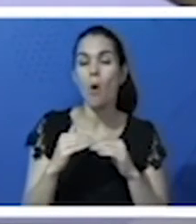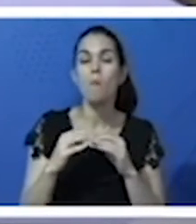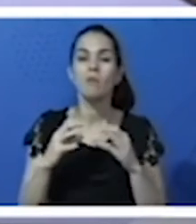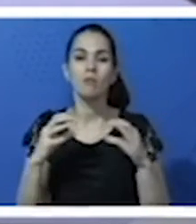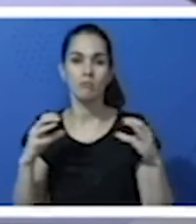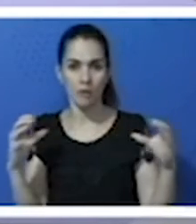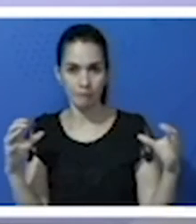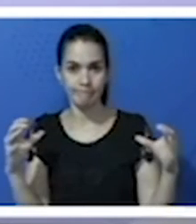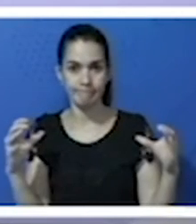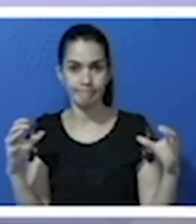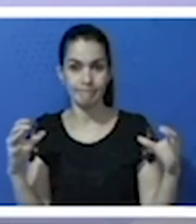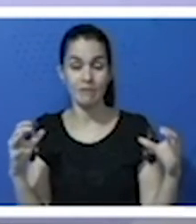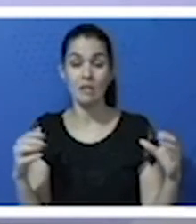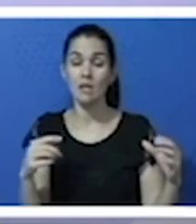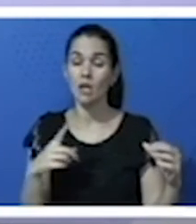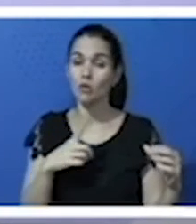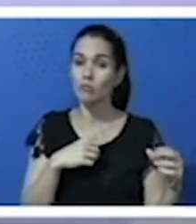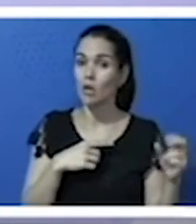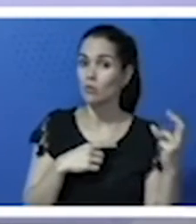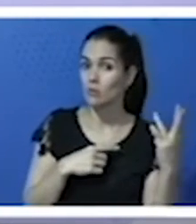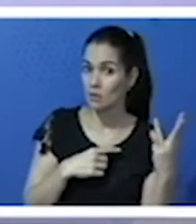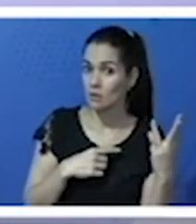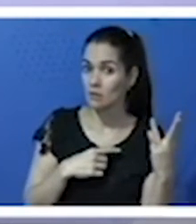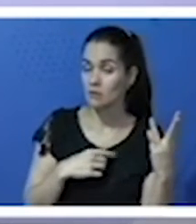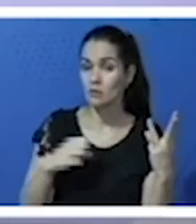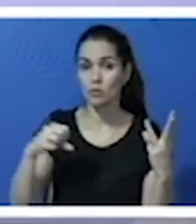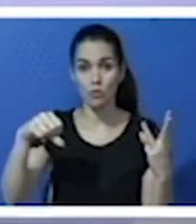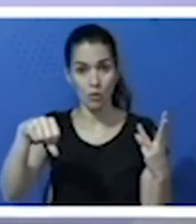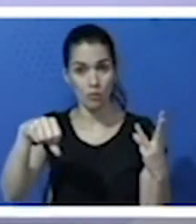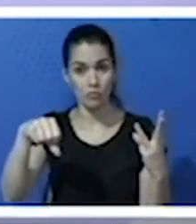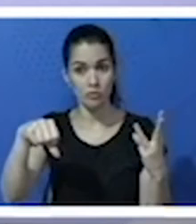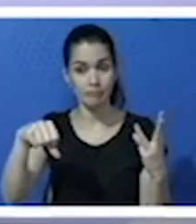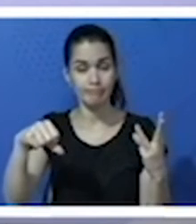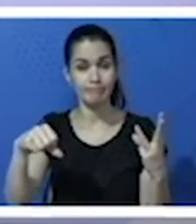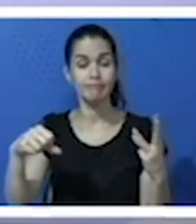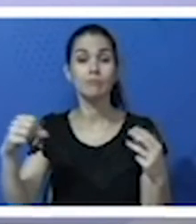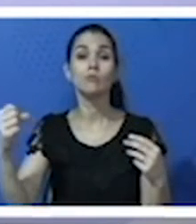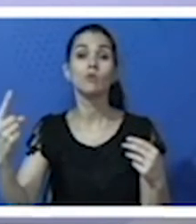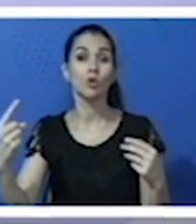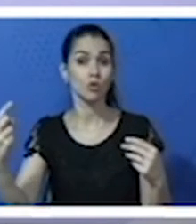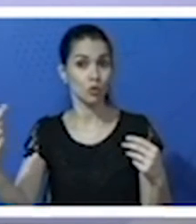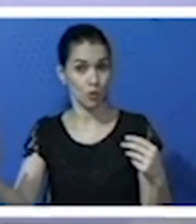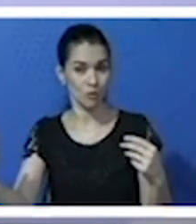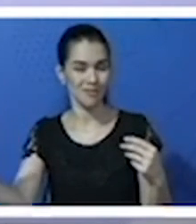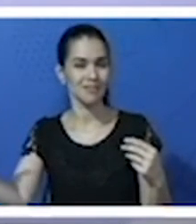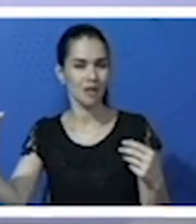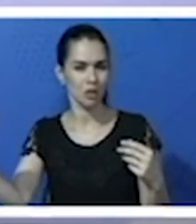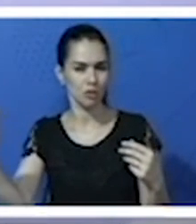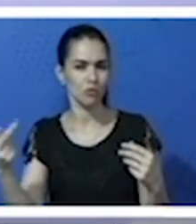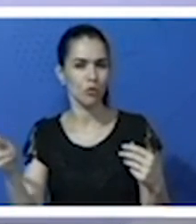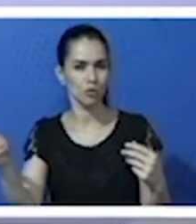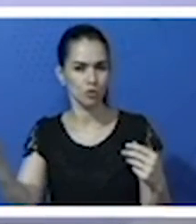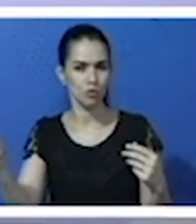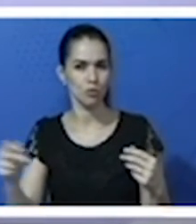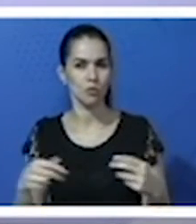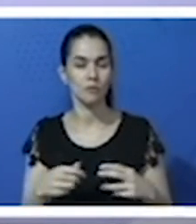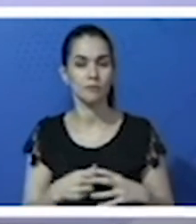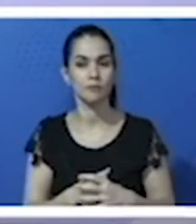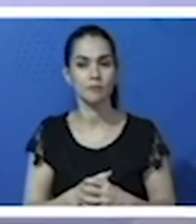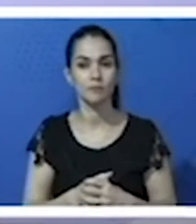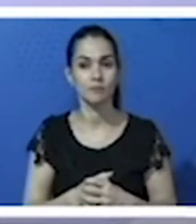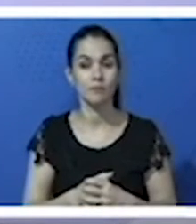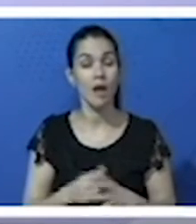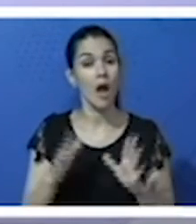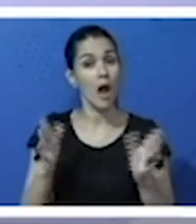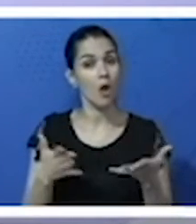aumentar. Então, se eu tenho 3 e gastei 9, eu vou dever 12. Certo? Agora aqui, é